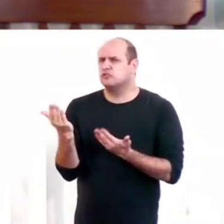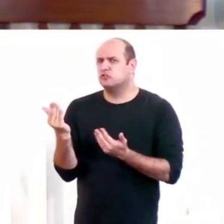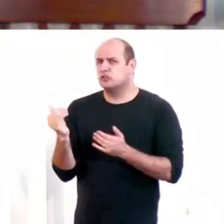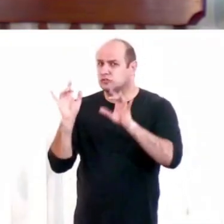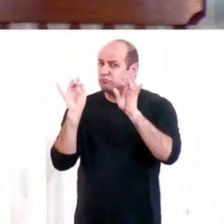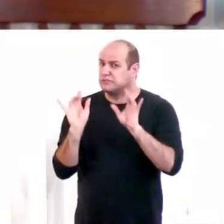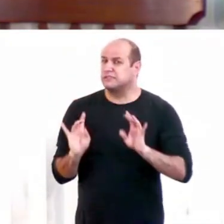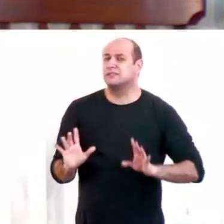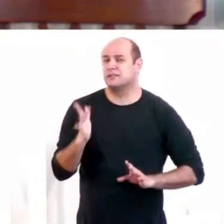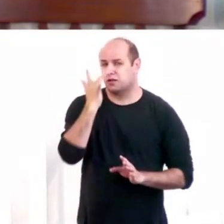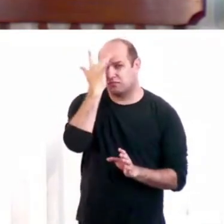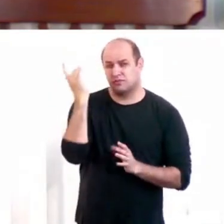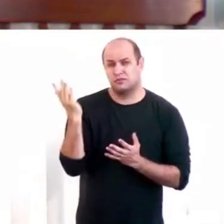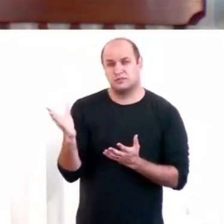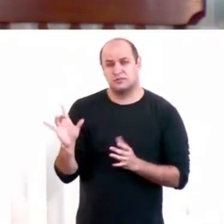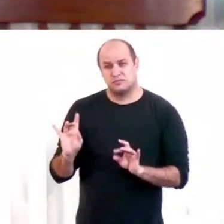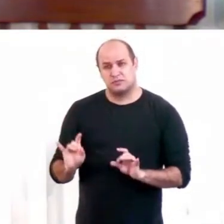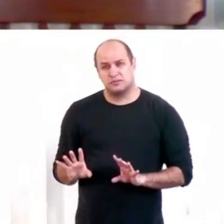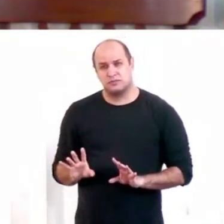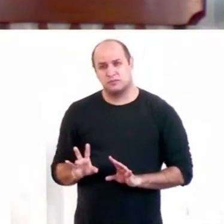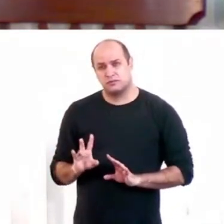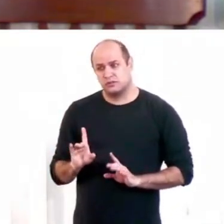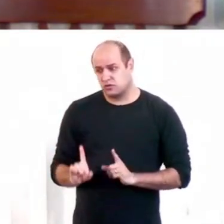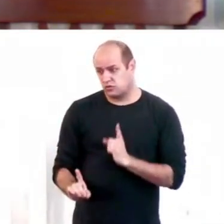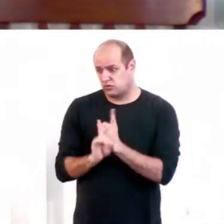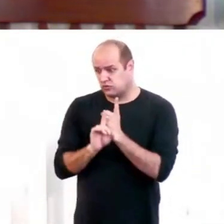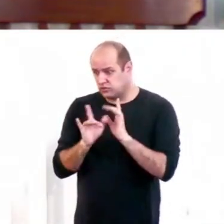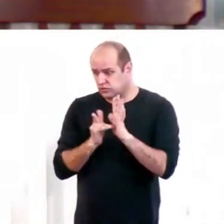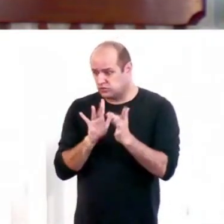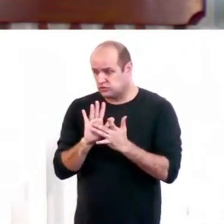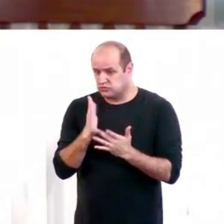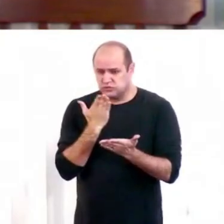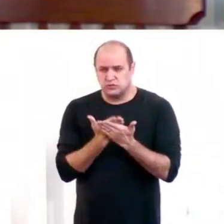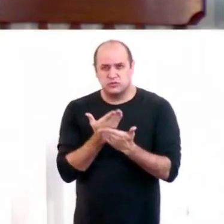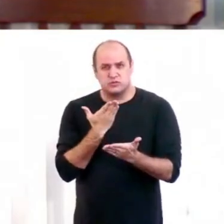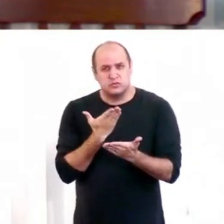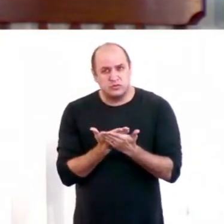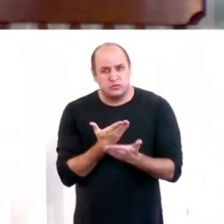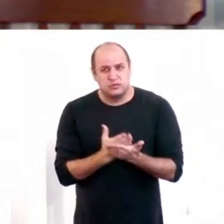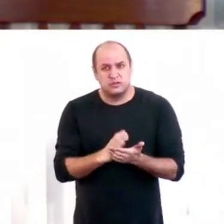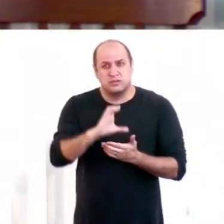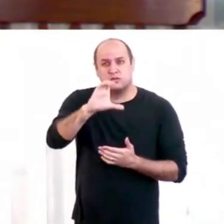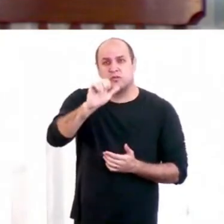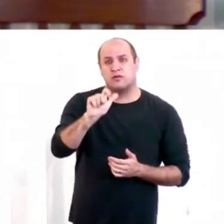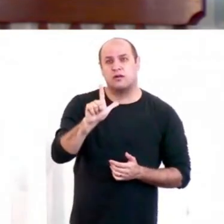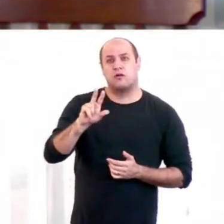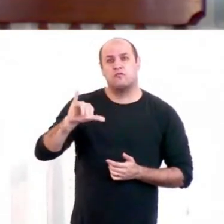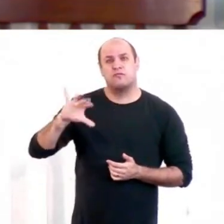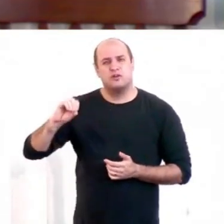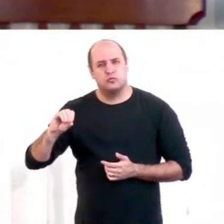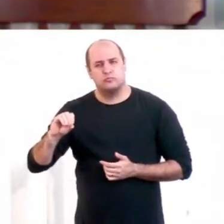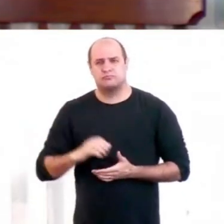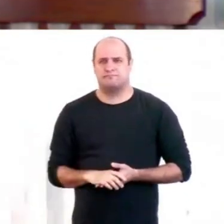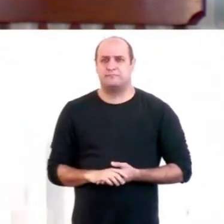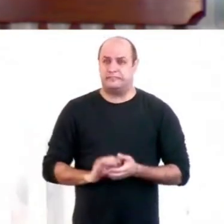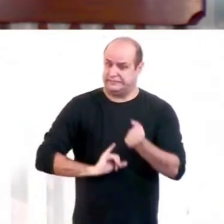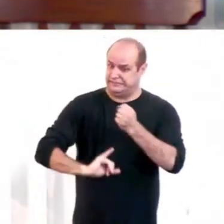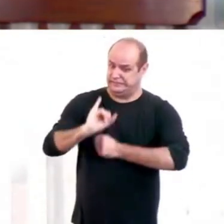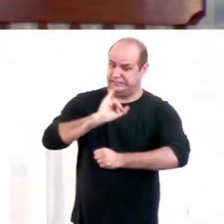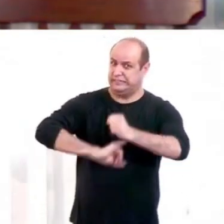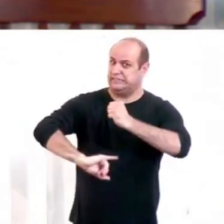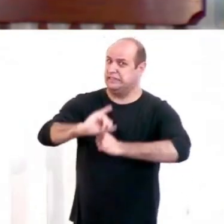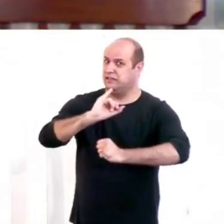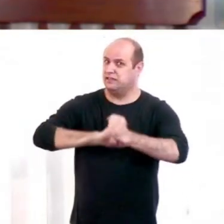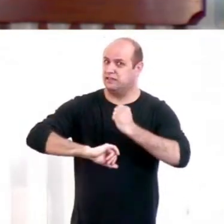especial, ele descobriu a Cristo Jesus estudando livros de Calvino, pela internet,